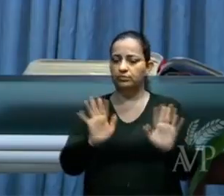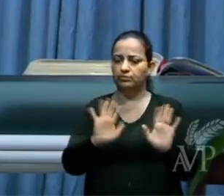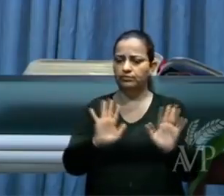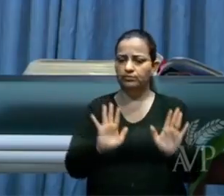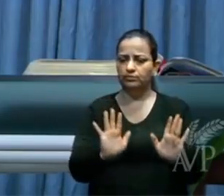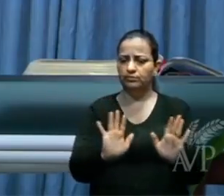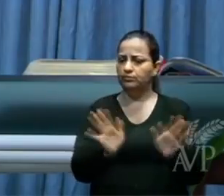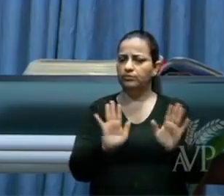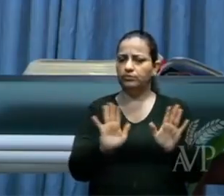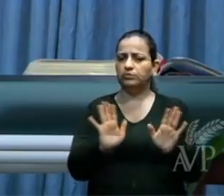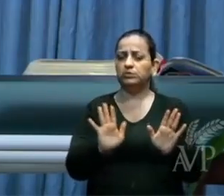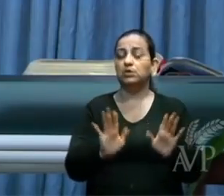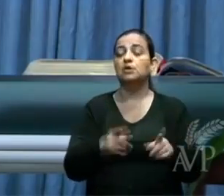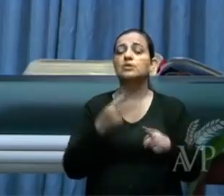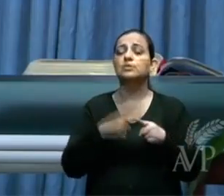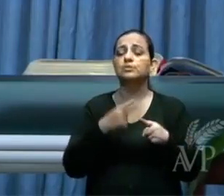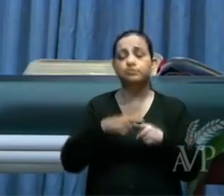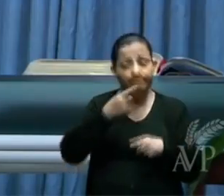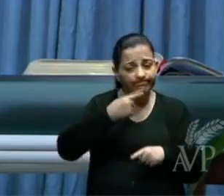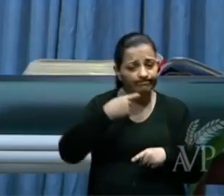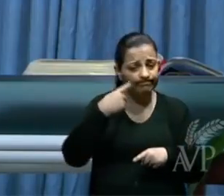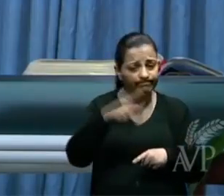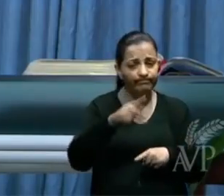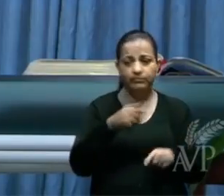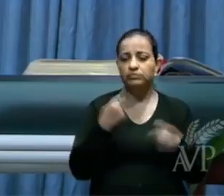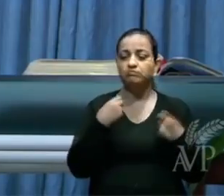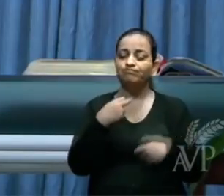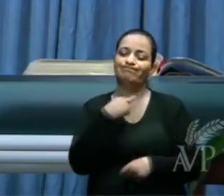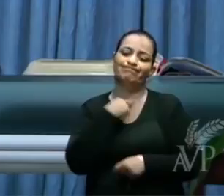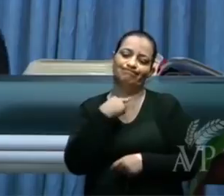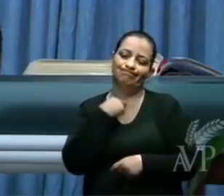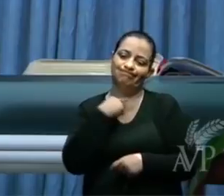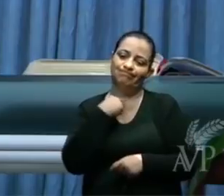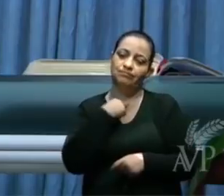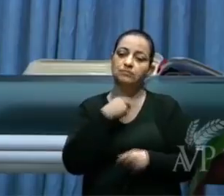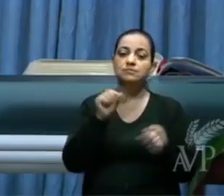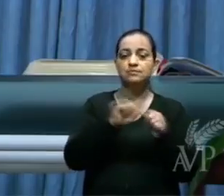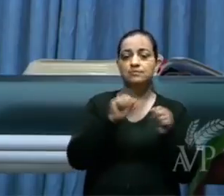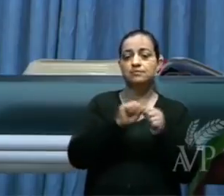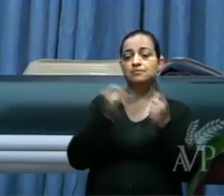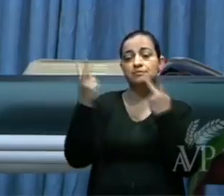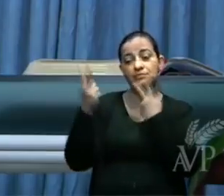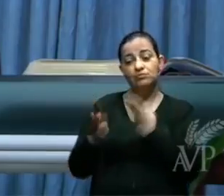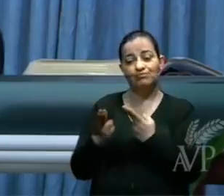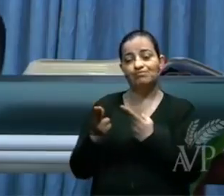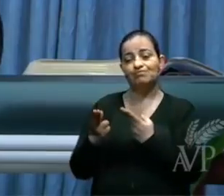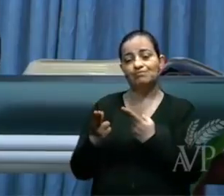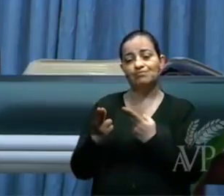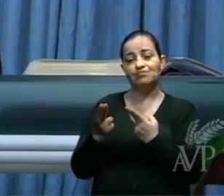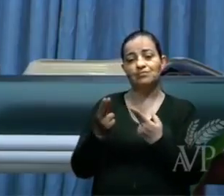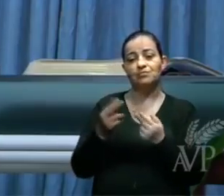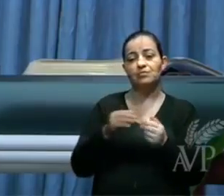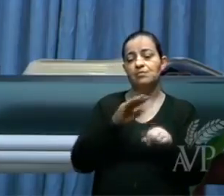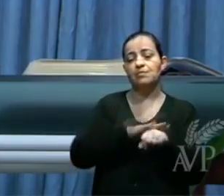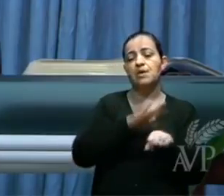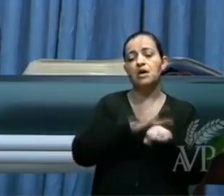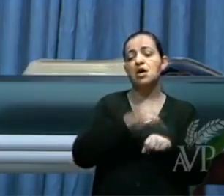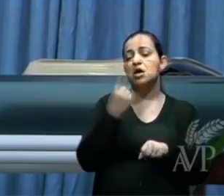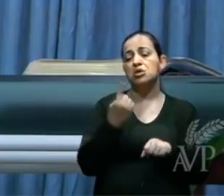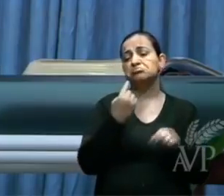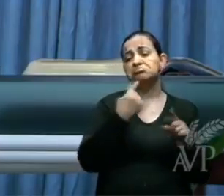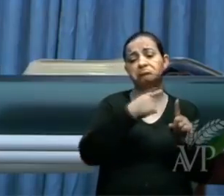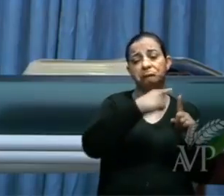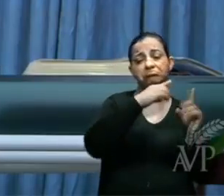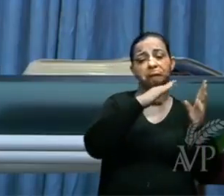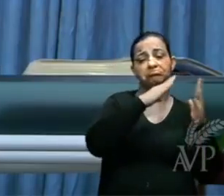não somos e você não pode estar na mensagem e querer fazer da mensagem mais uma igreja mais uma